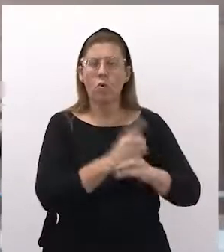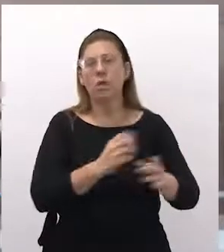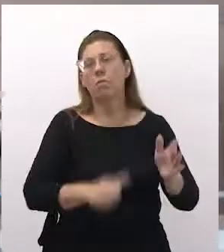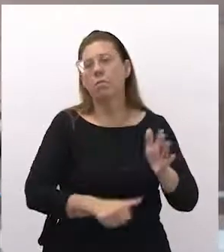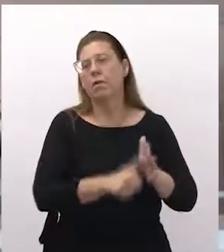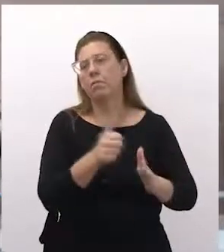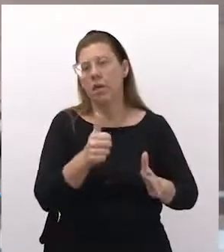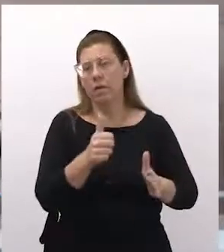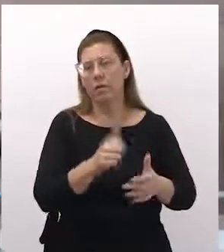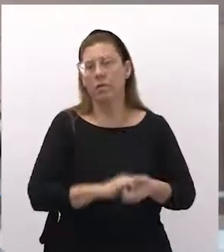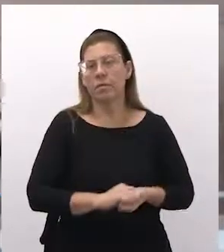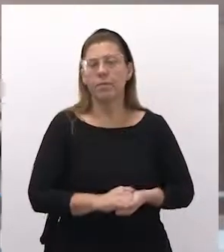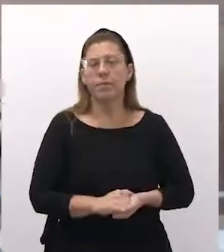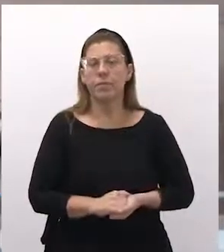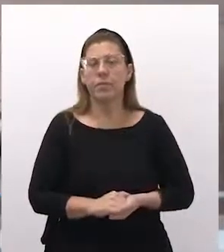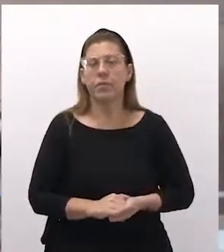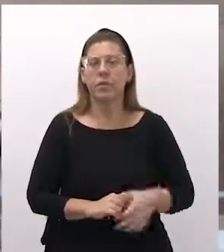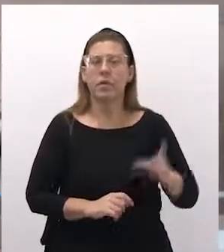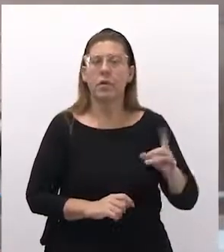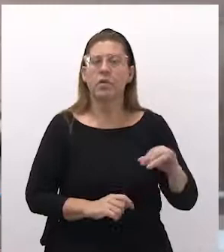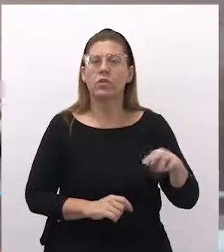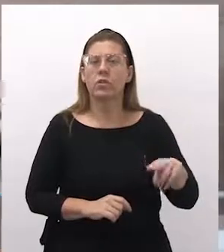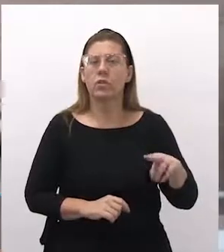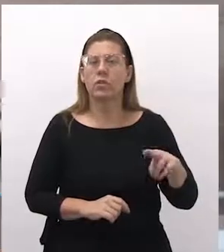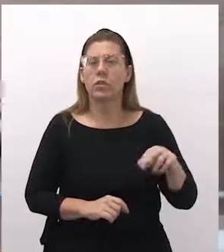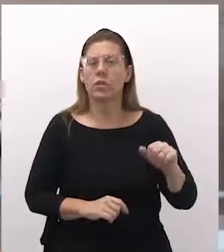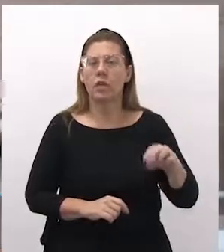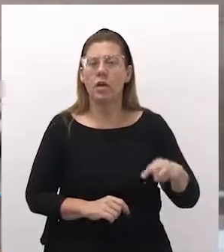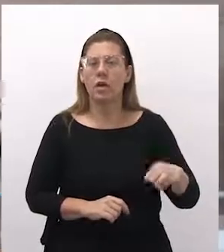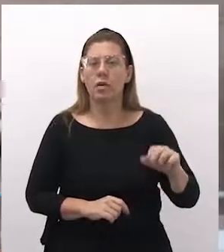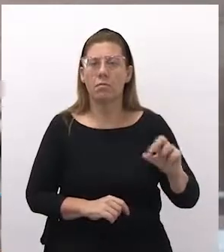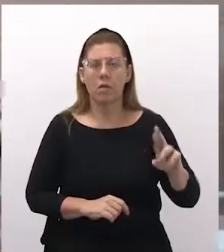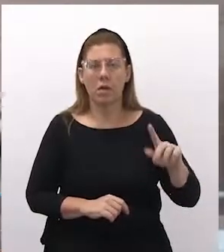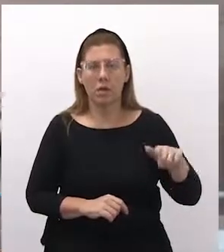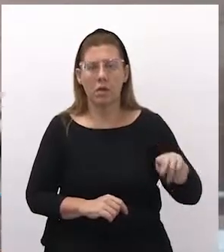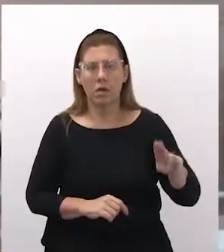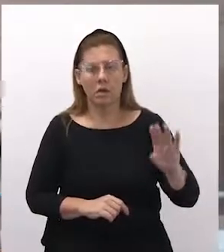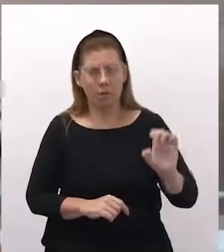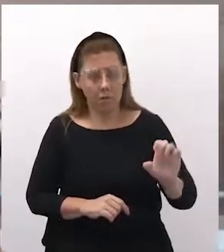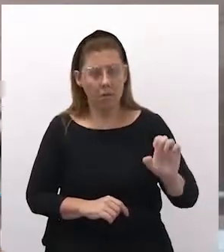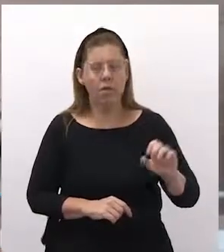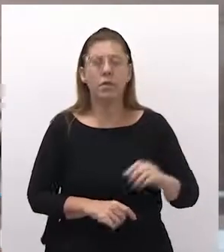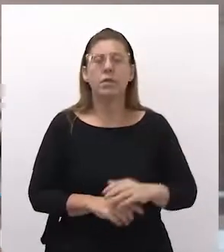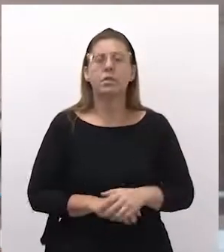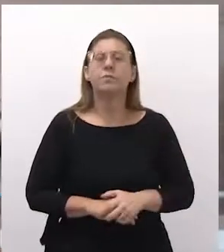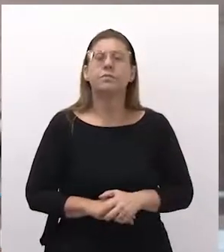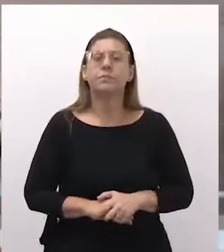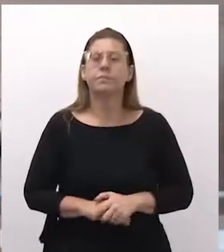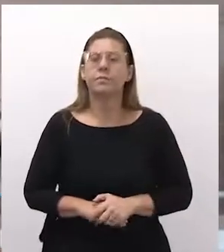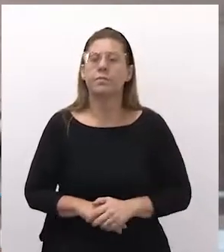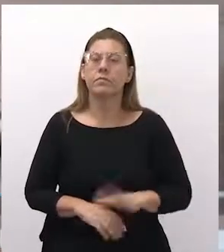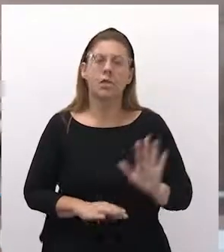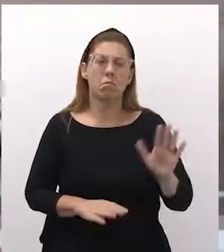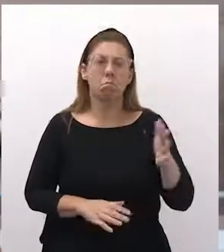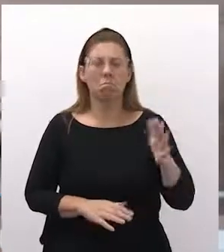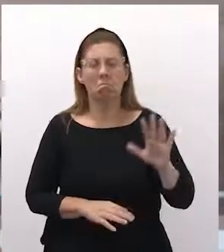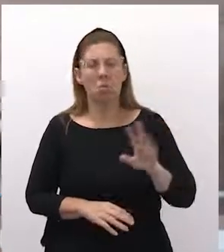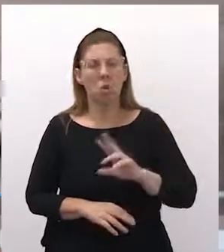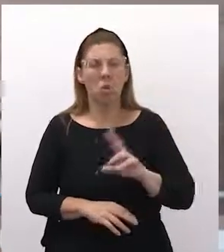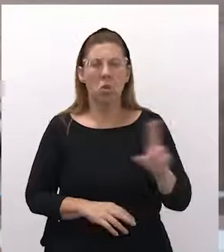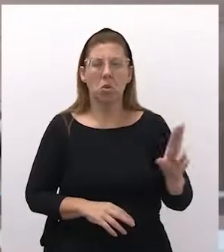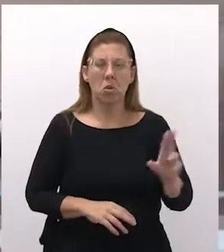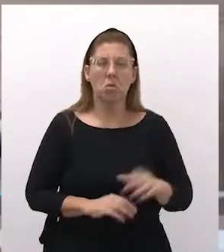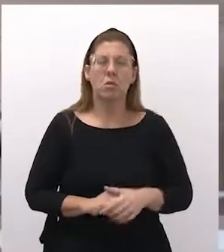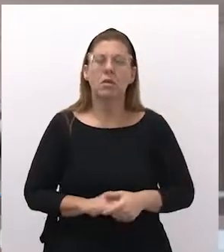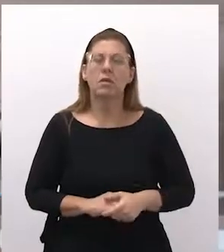primeiro é um autor dinamarquês, que é o Jens Kvortrop, mais ou menos assim se diz o nome